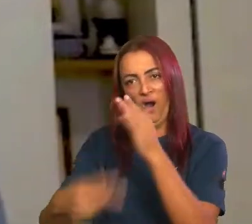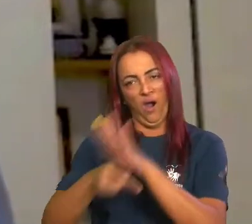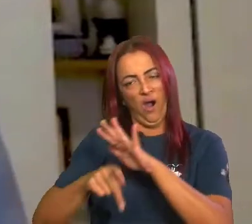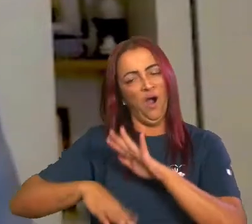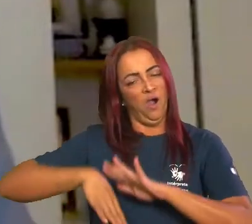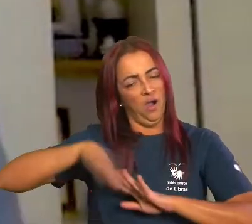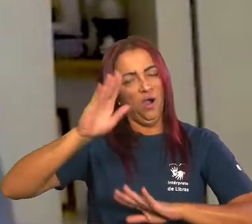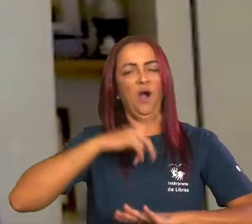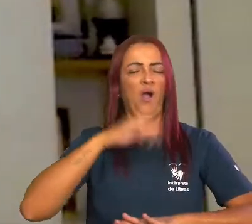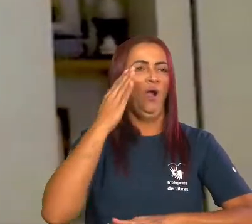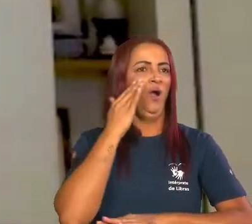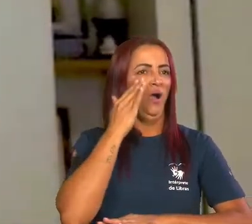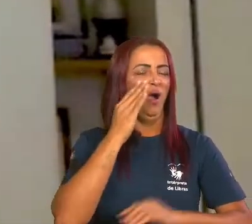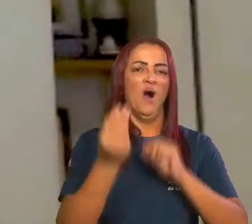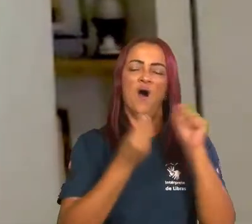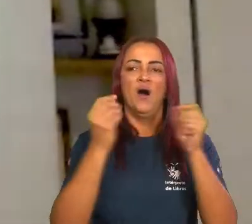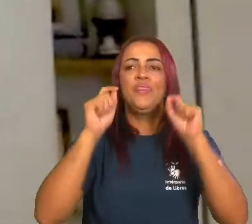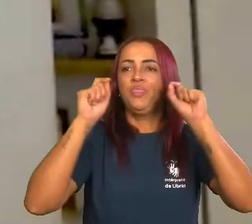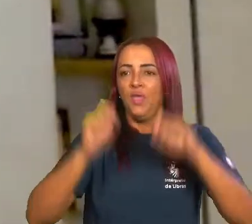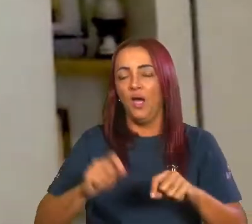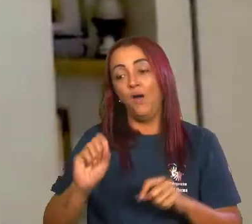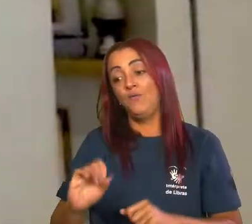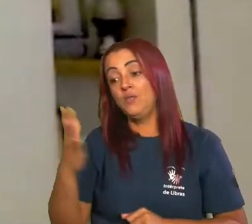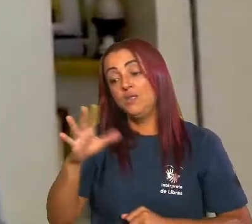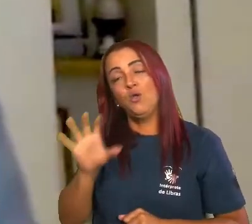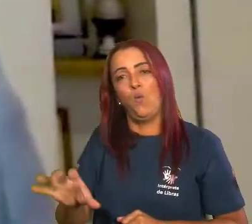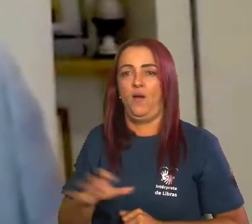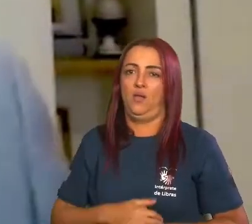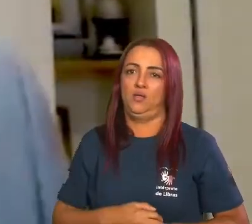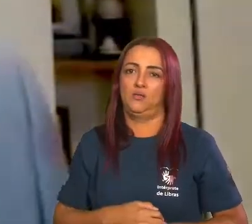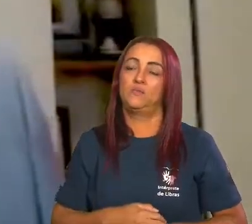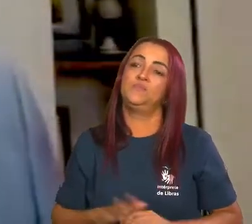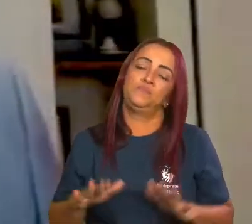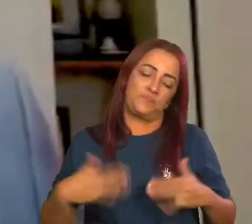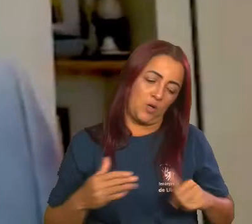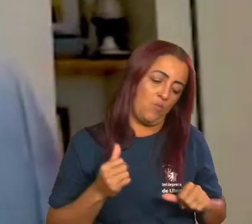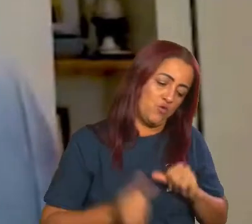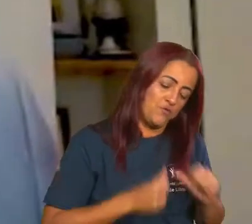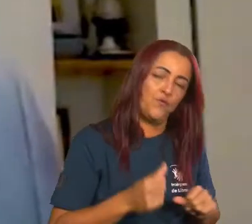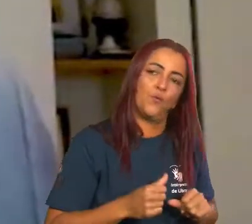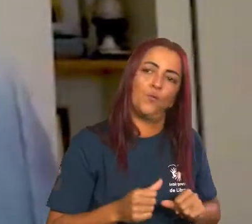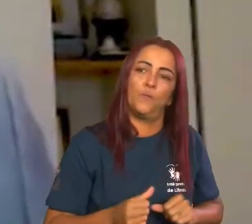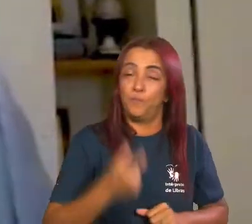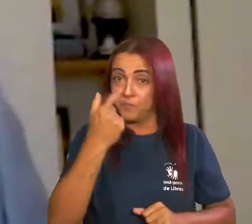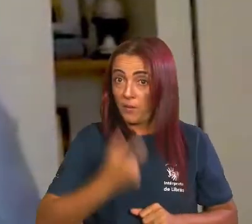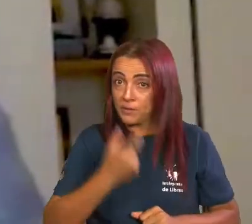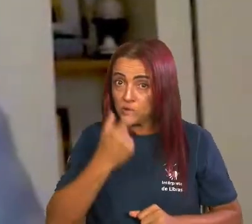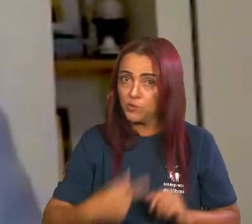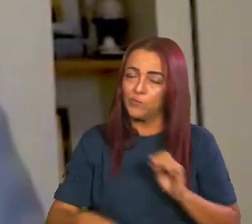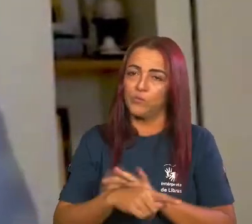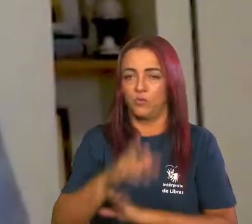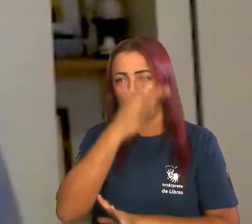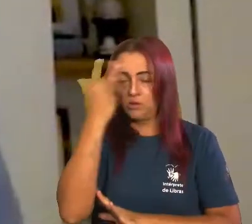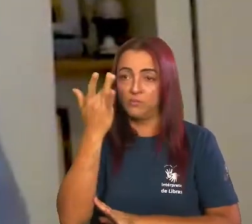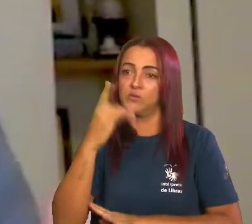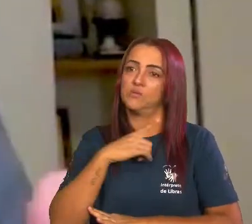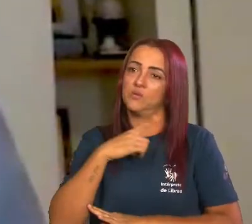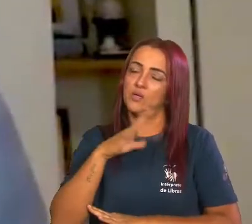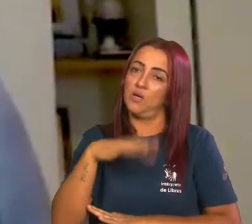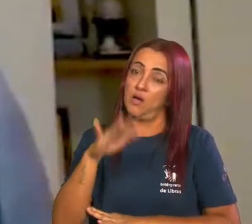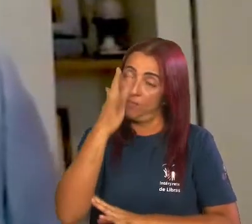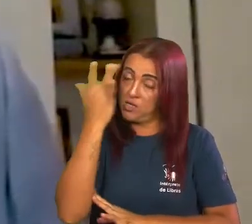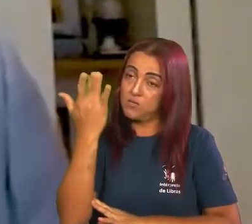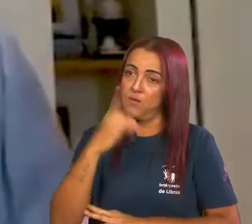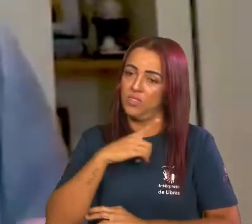entender o que poderia vir a acontecer com elas. E aí modificou a personalidade das pessoas. Eu acho que as pessoas com doença rara, elas